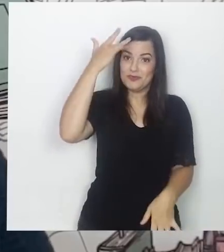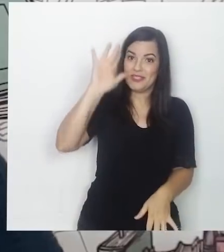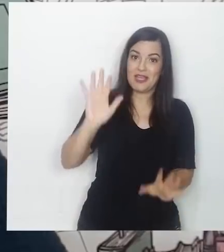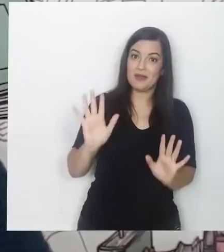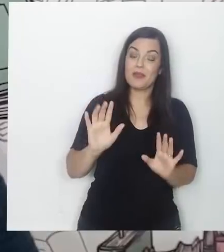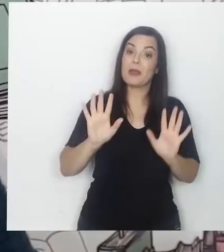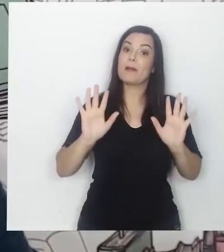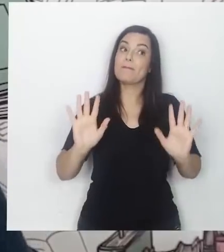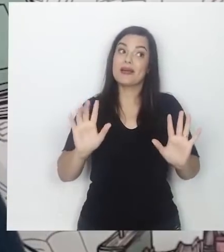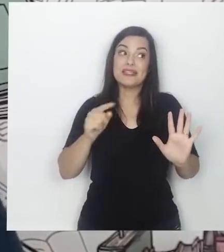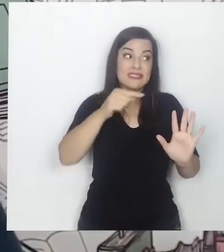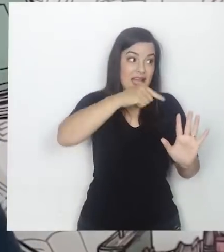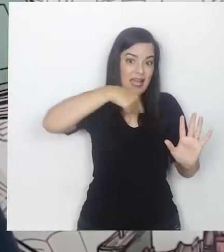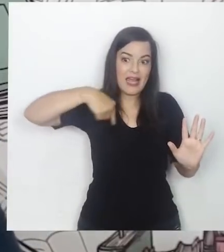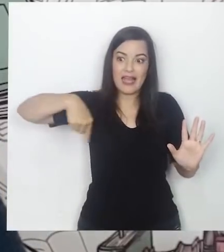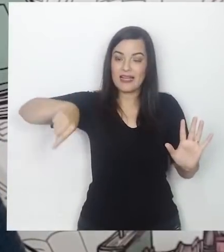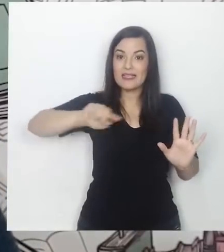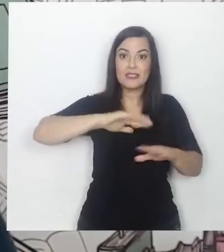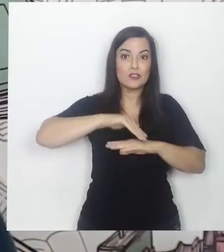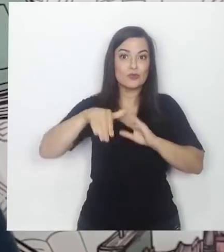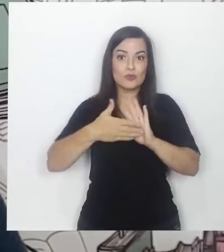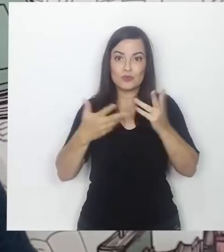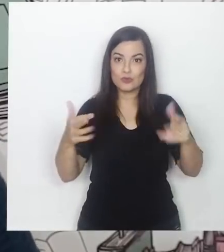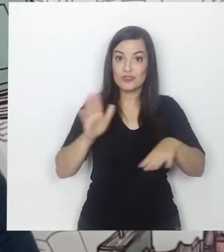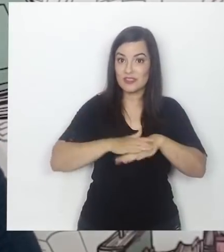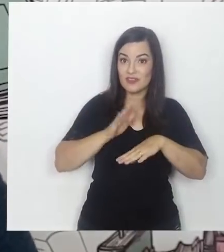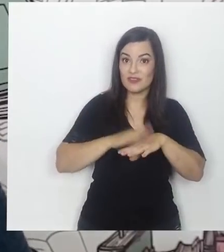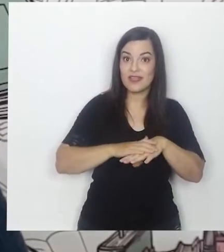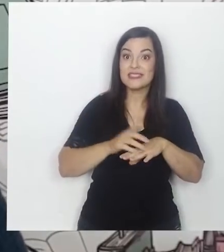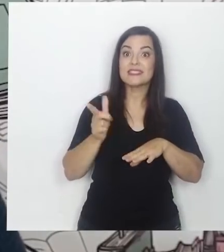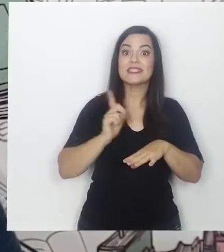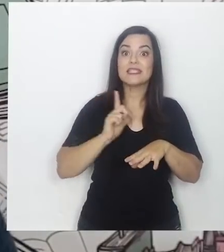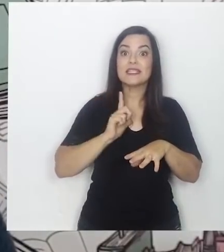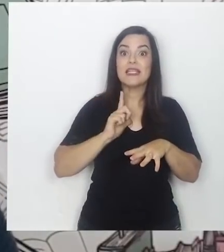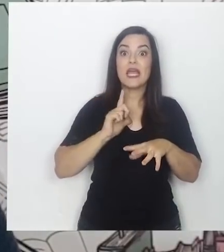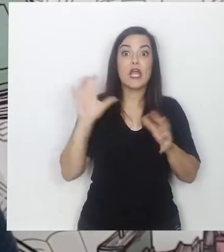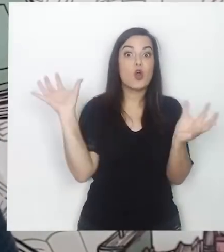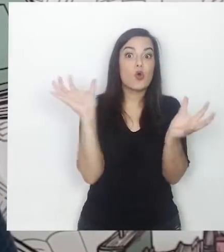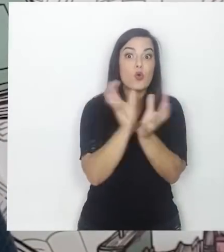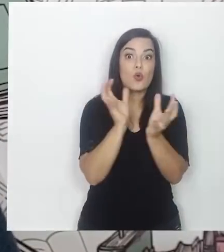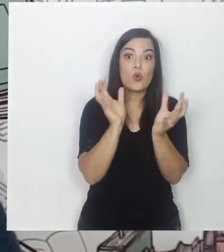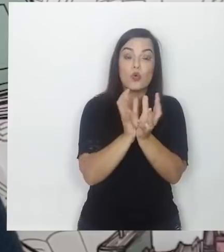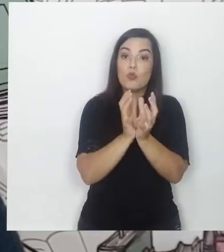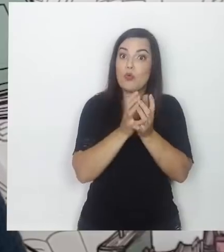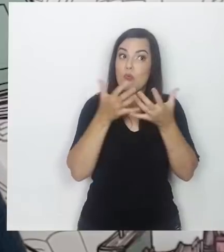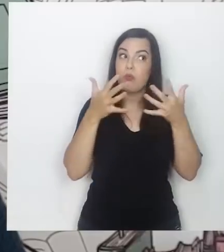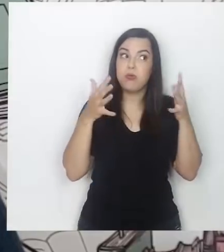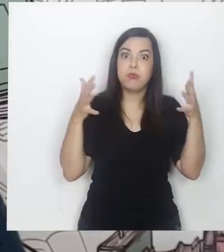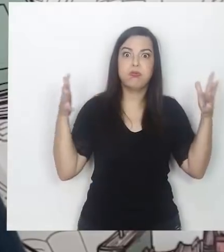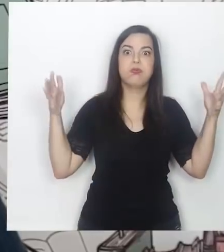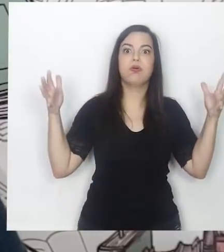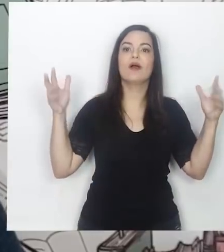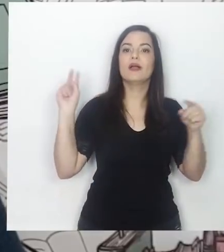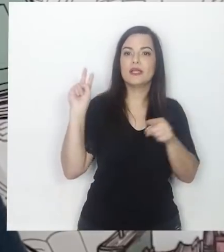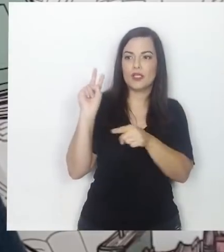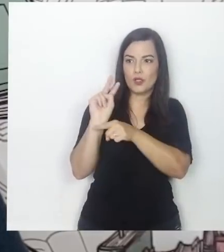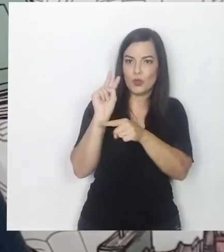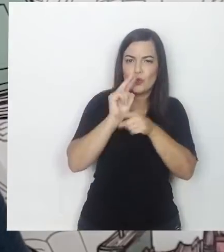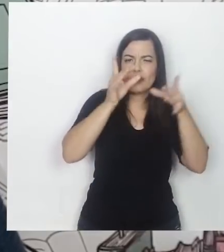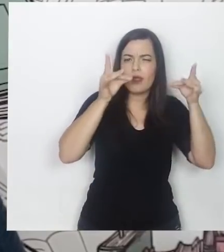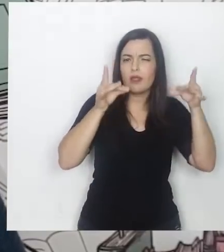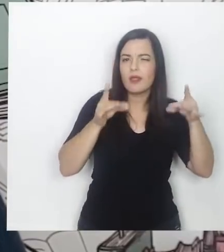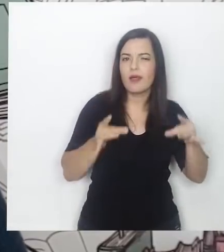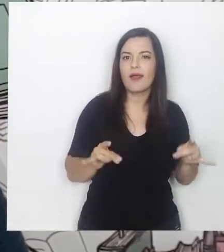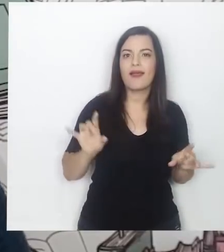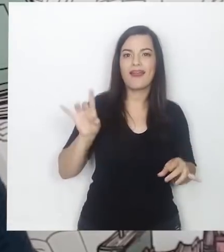saibam, mas por trás de tudo isso que chega até vocês, nós temos uma equipe gigante, cuidando de cada